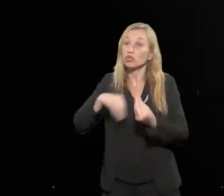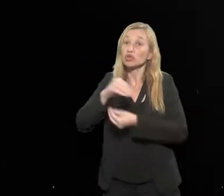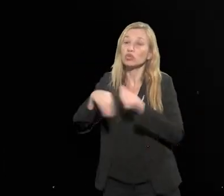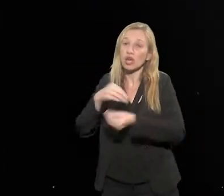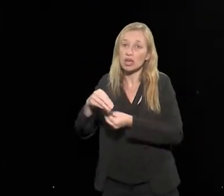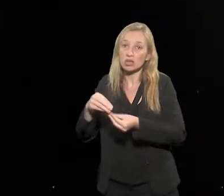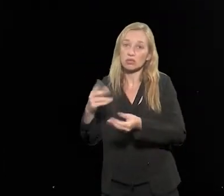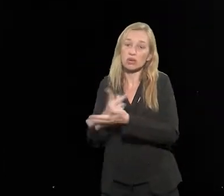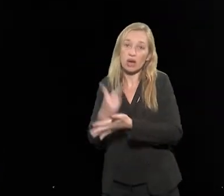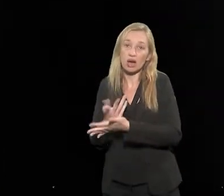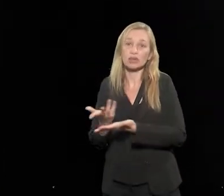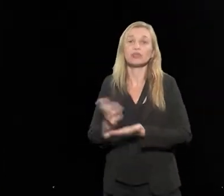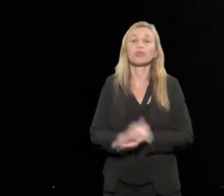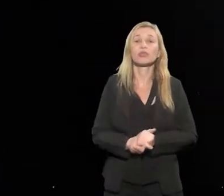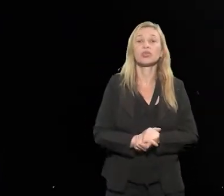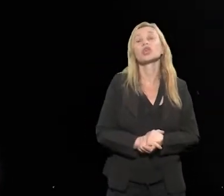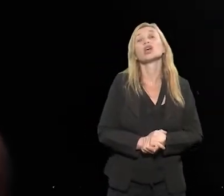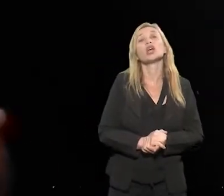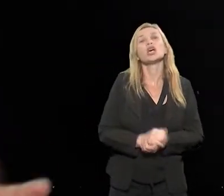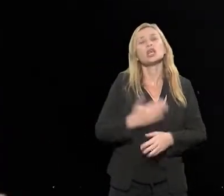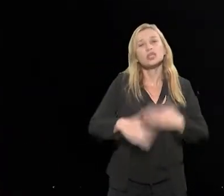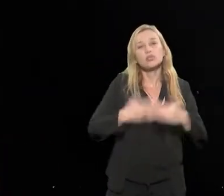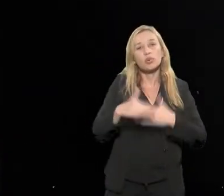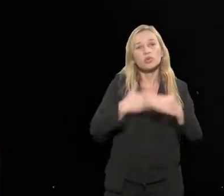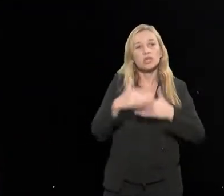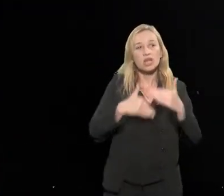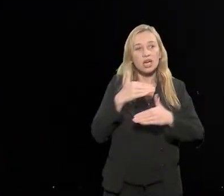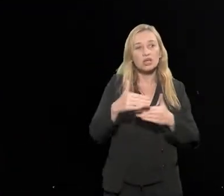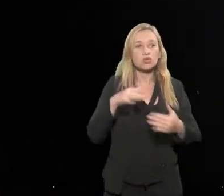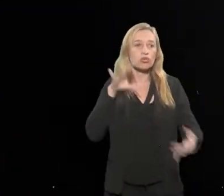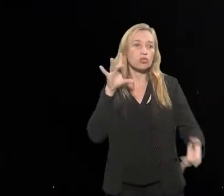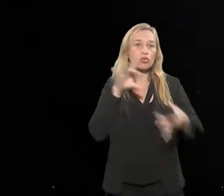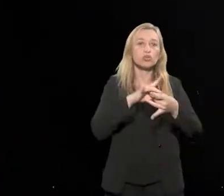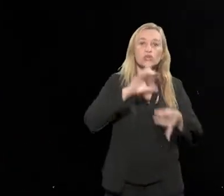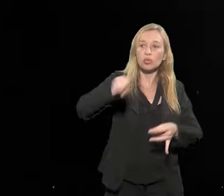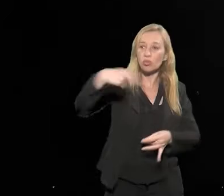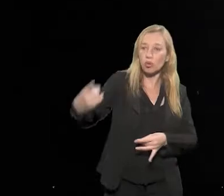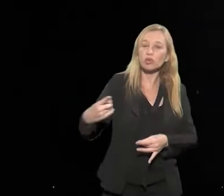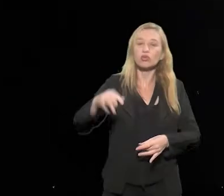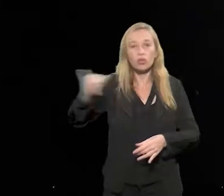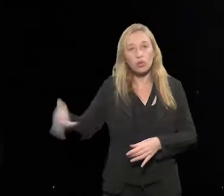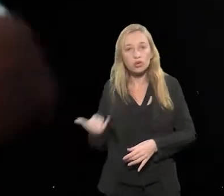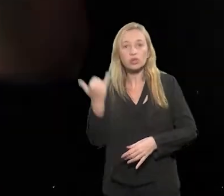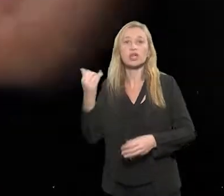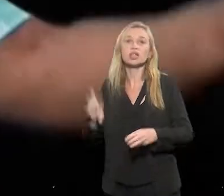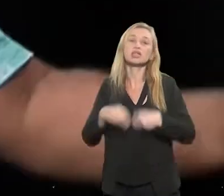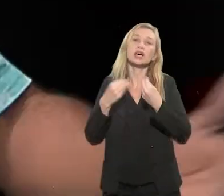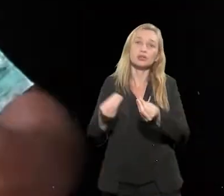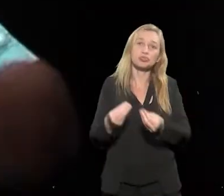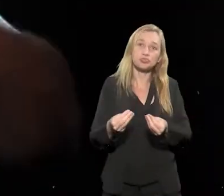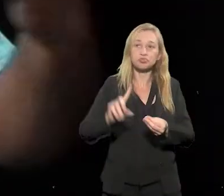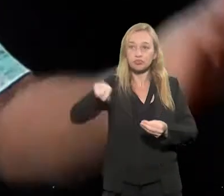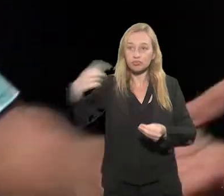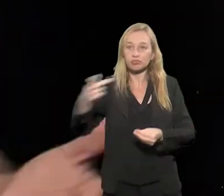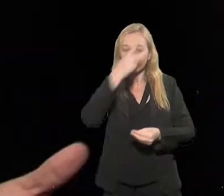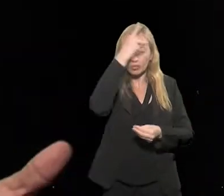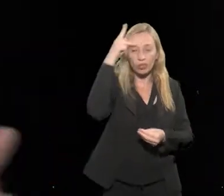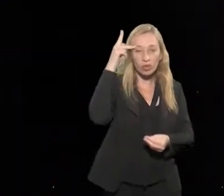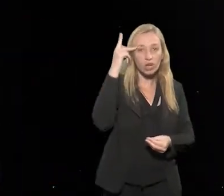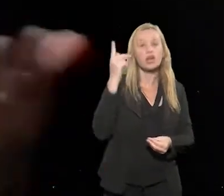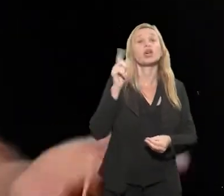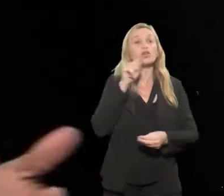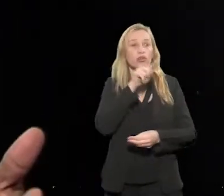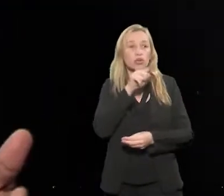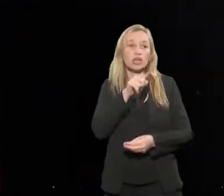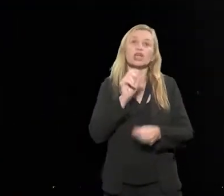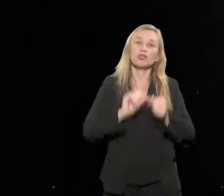me desenvolver. E que esse processo concluso depois, que essa oportunidade seria dada para outras pessoas,